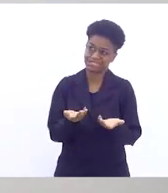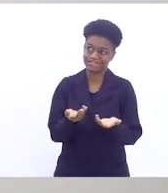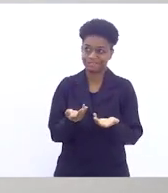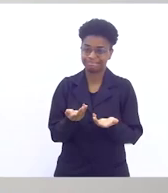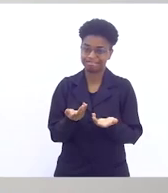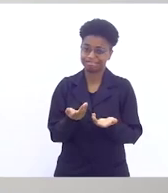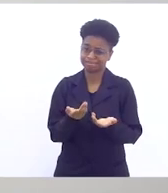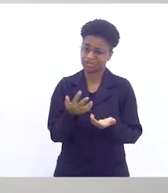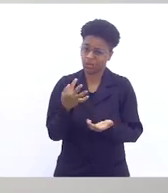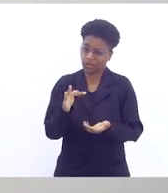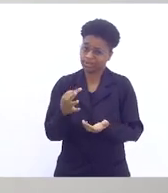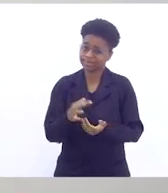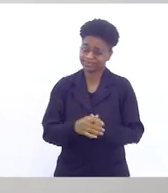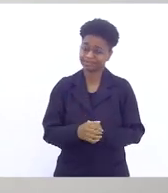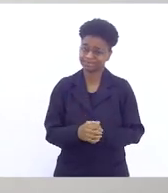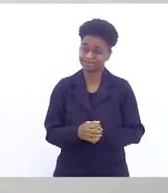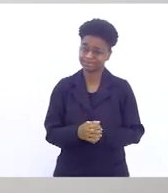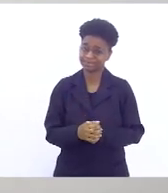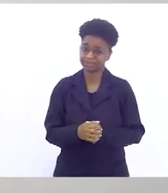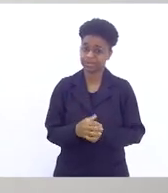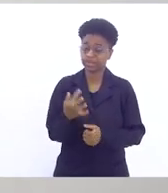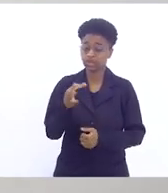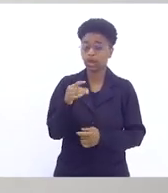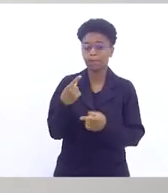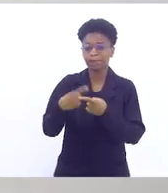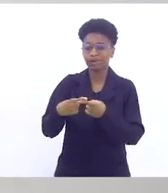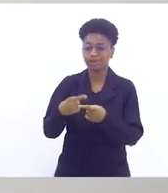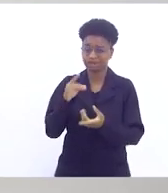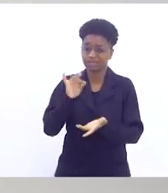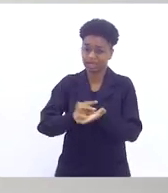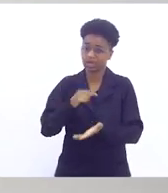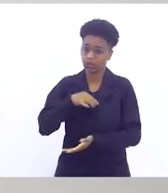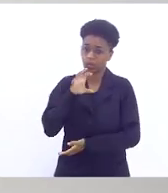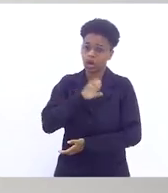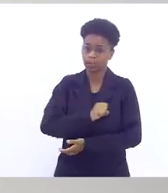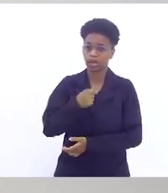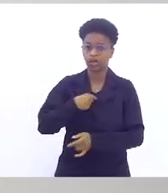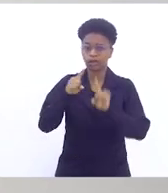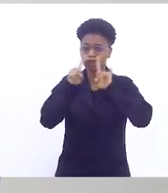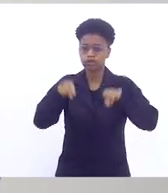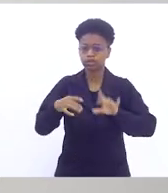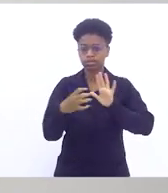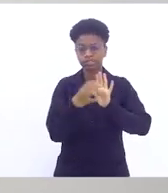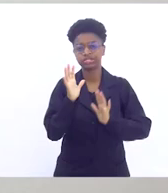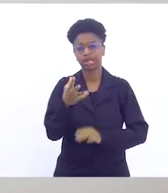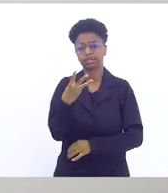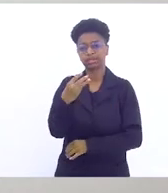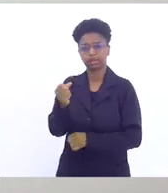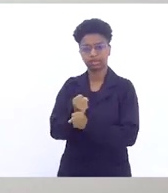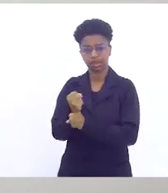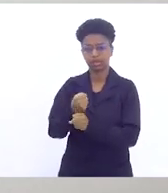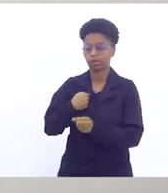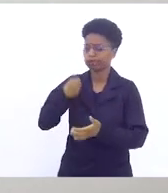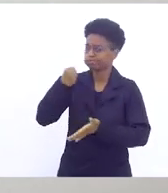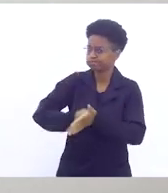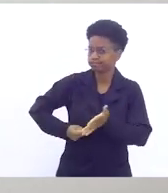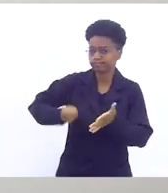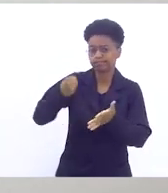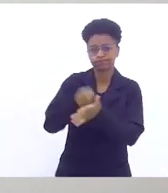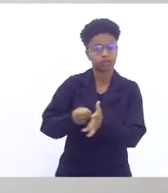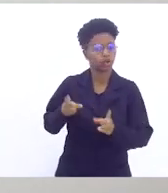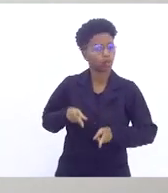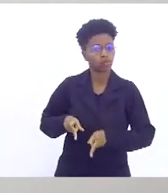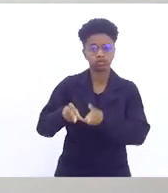dói dói porque é uma paixão eu sou servidor há 30 anos há 30 anos eu brigo e com